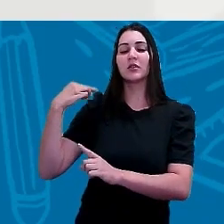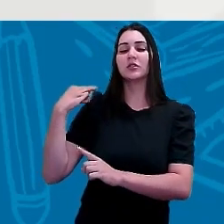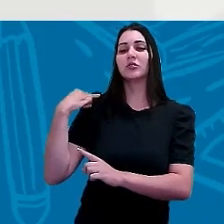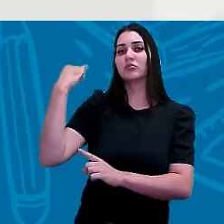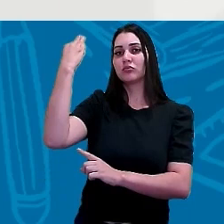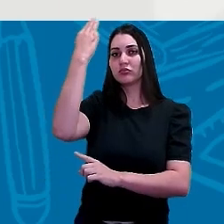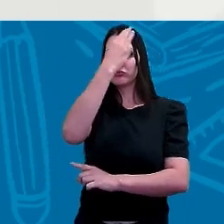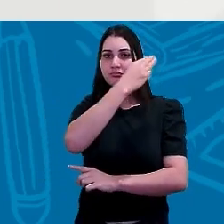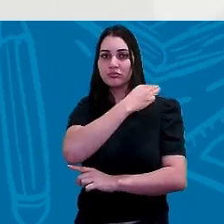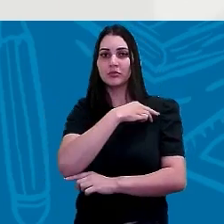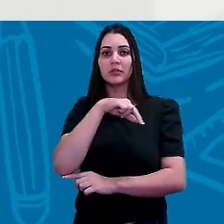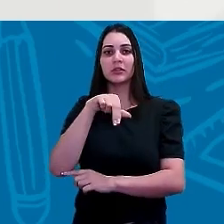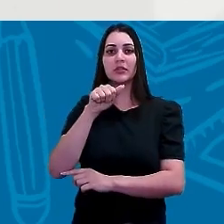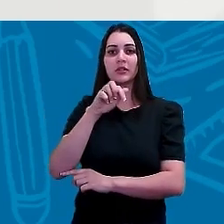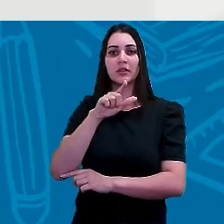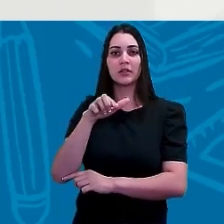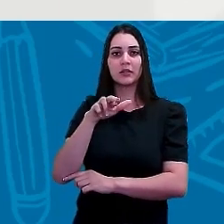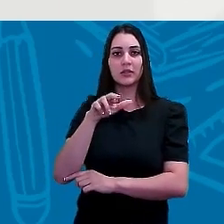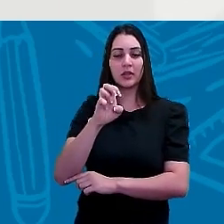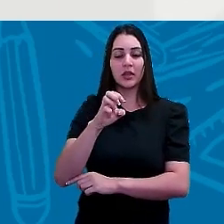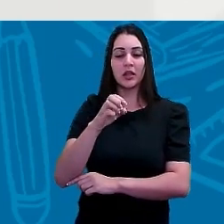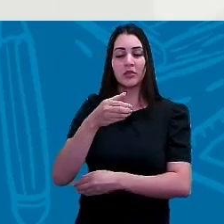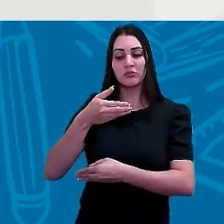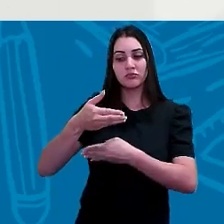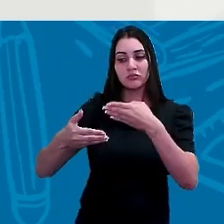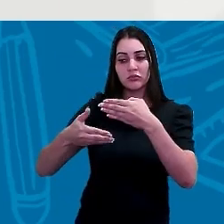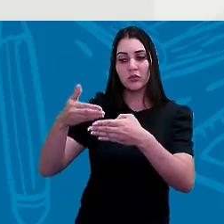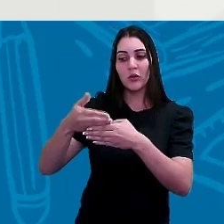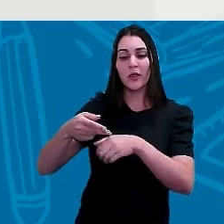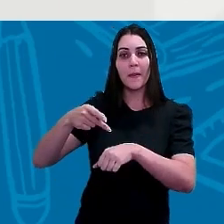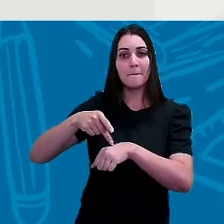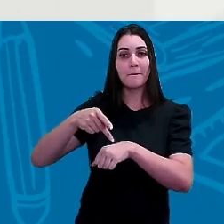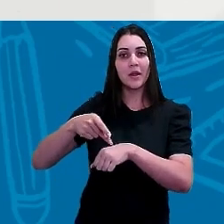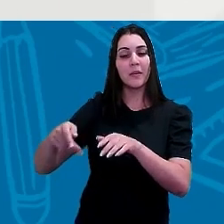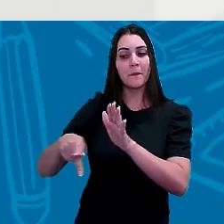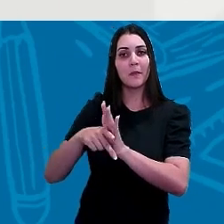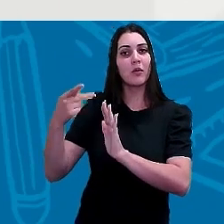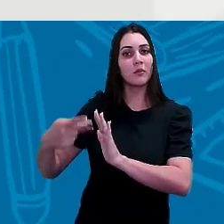construída com pedras do local. Então, o monte,